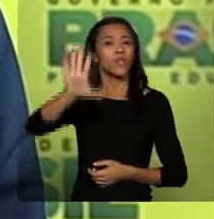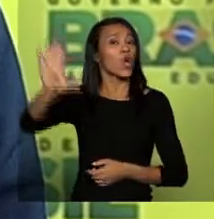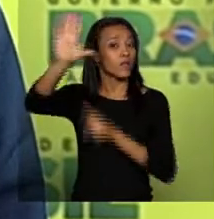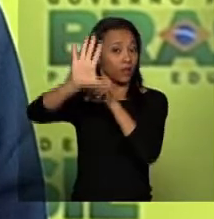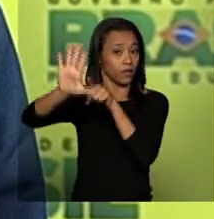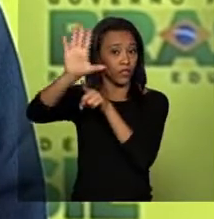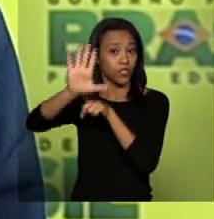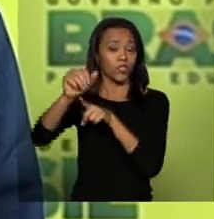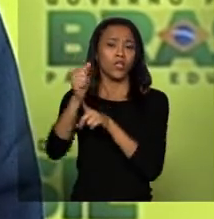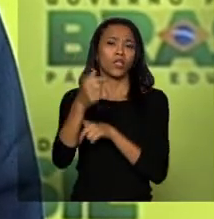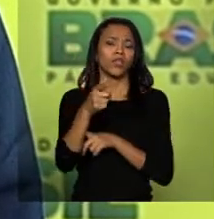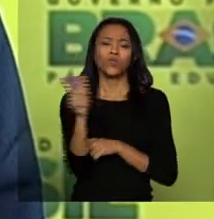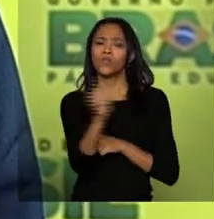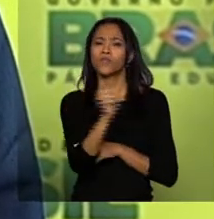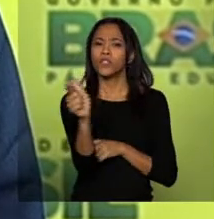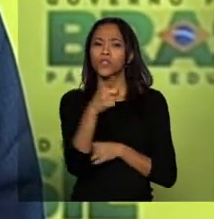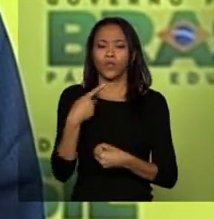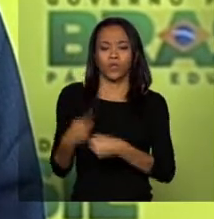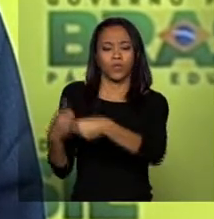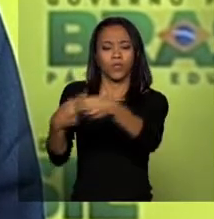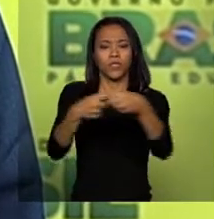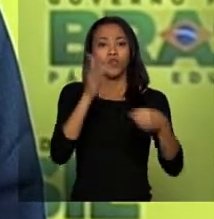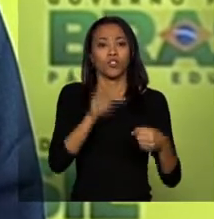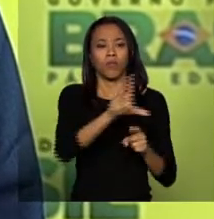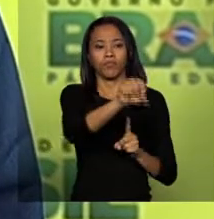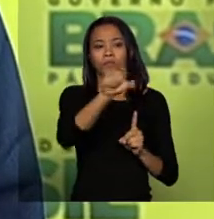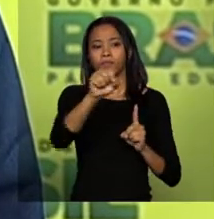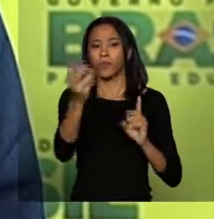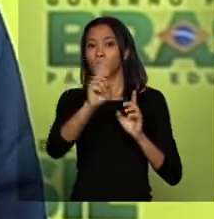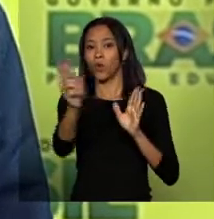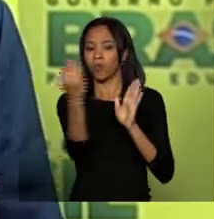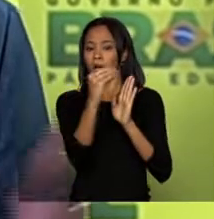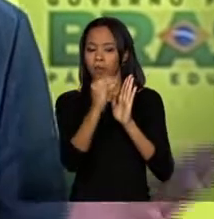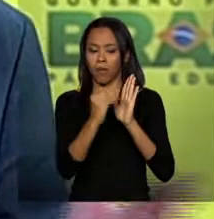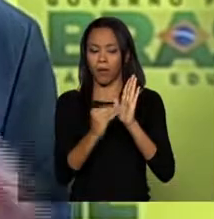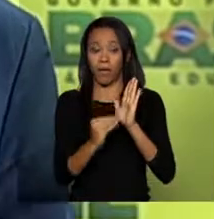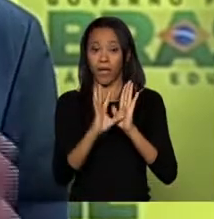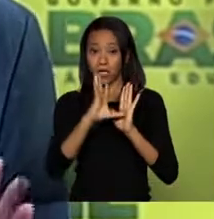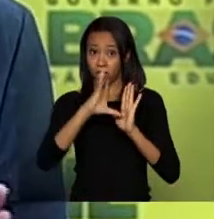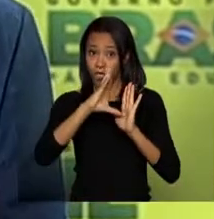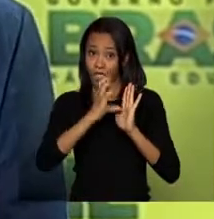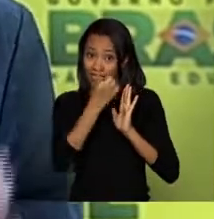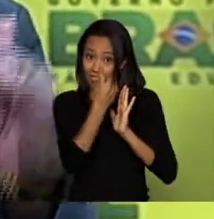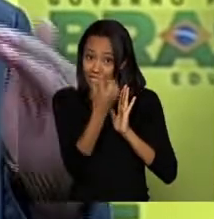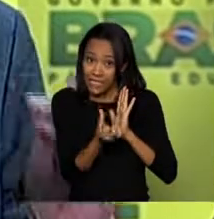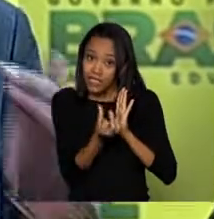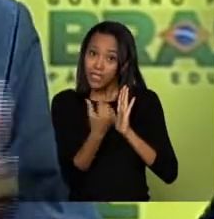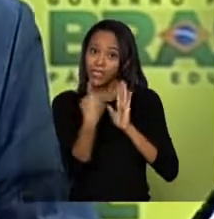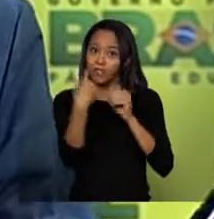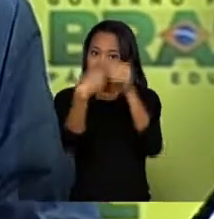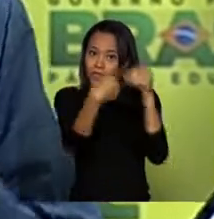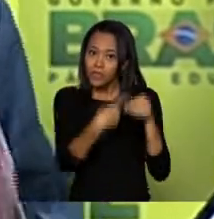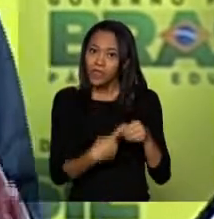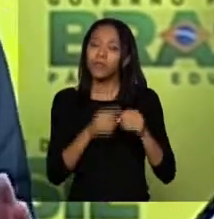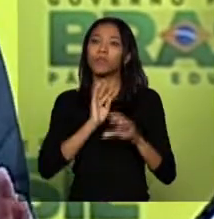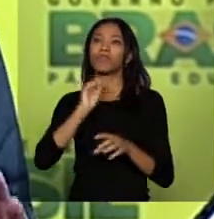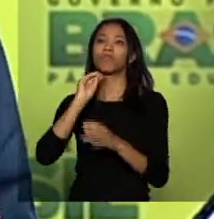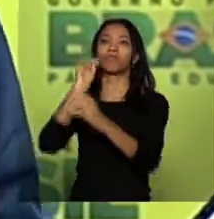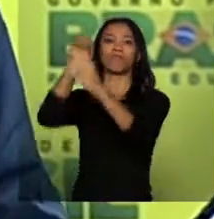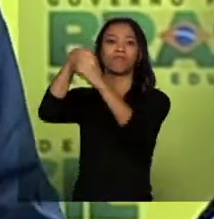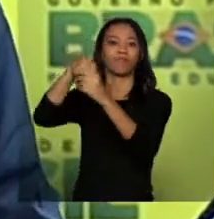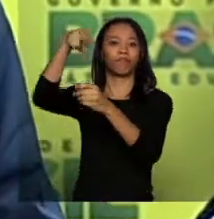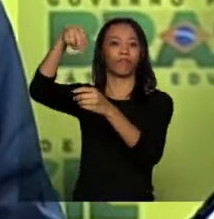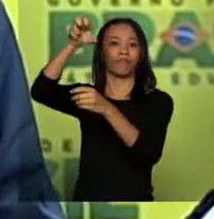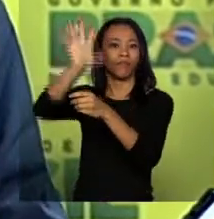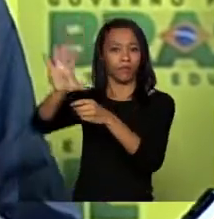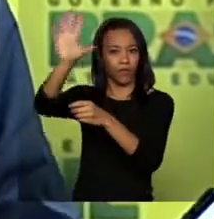dos 22 municípios que foram selecionados, 16 estão na região Nordeste. Olha, nós precisamos corrigir as simetrias. Norte, Nordeste e Centro-Oeste. E,